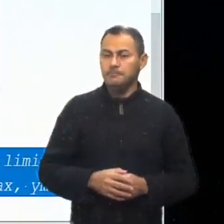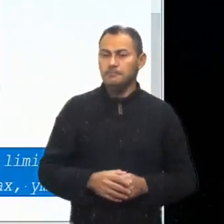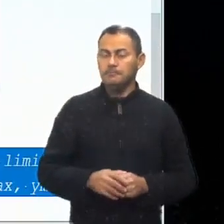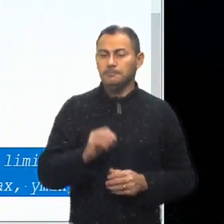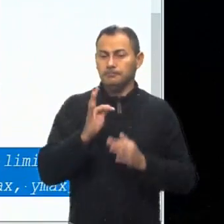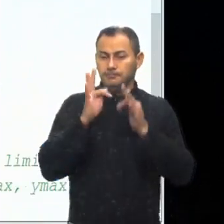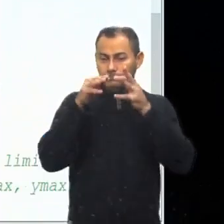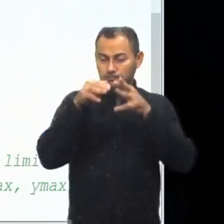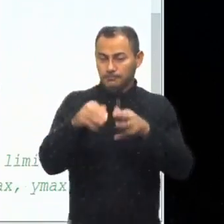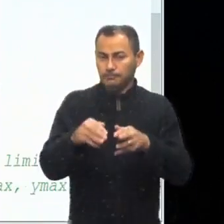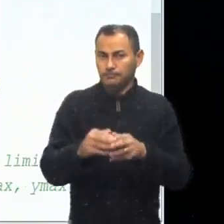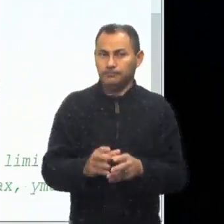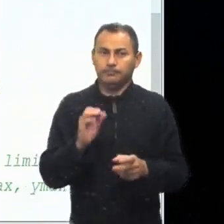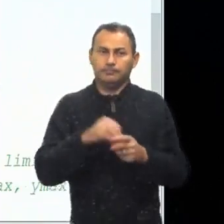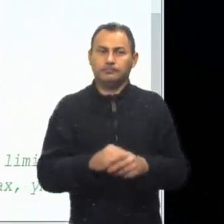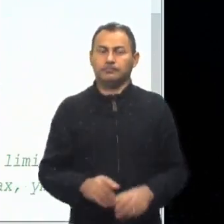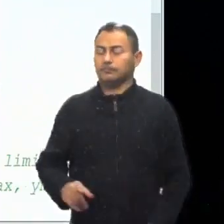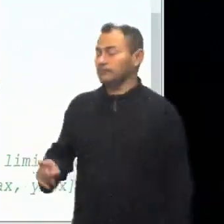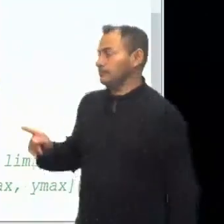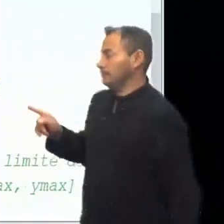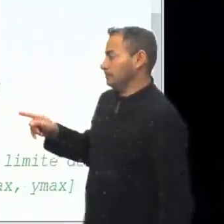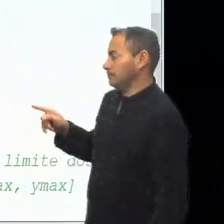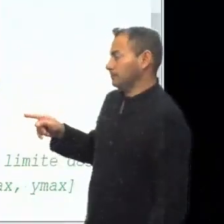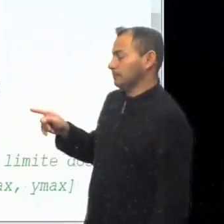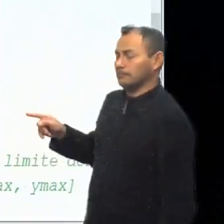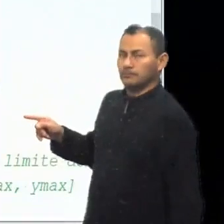que no final eu coloquei aqui, ó.